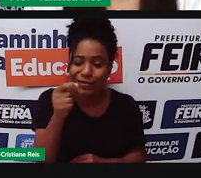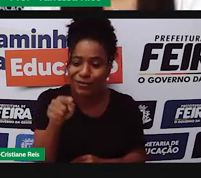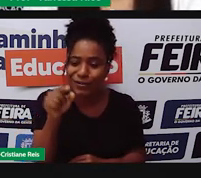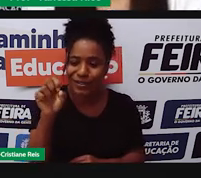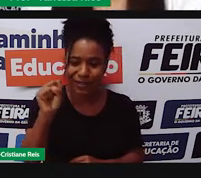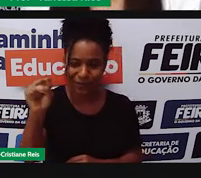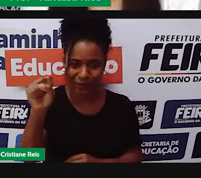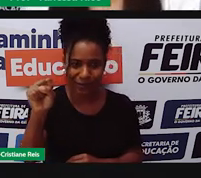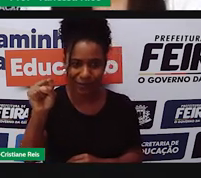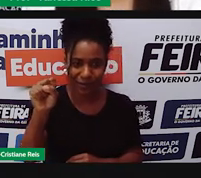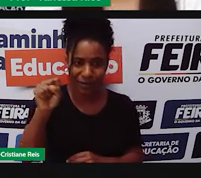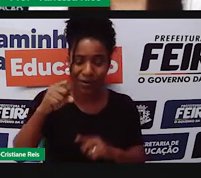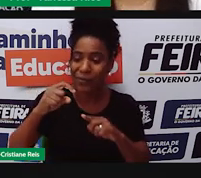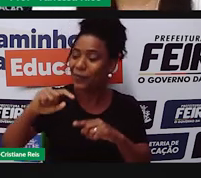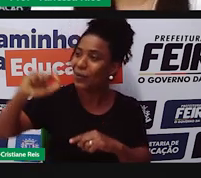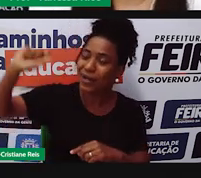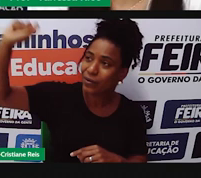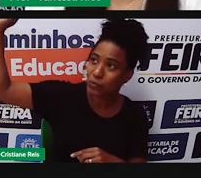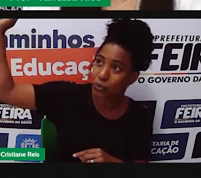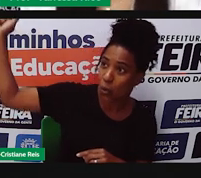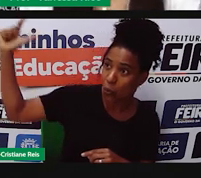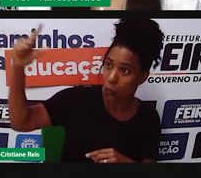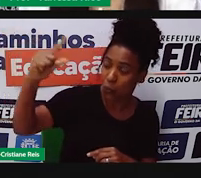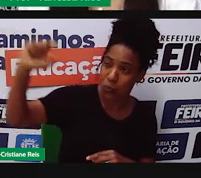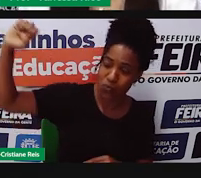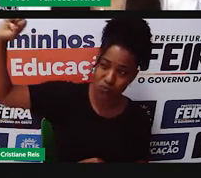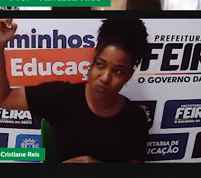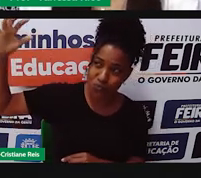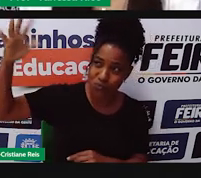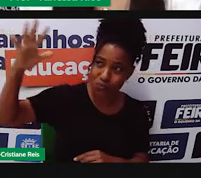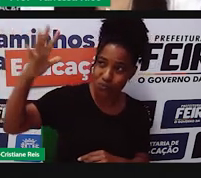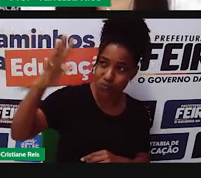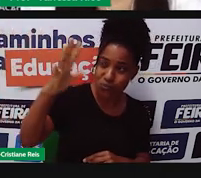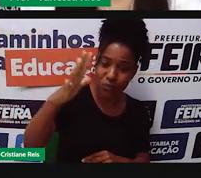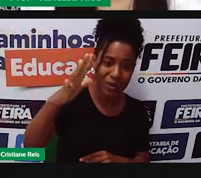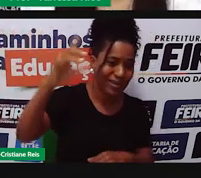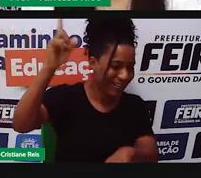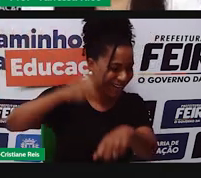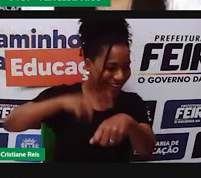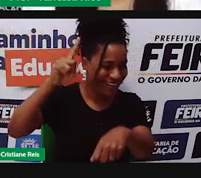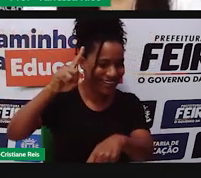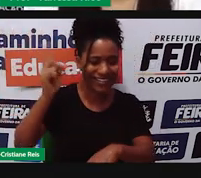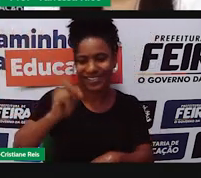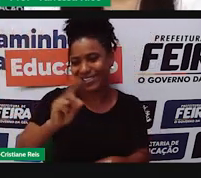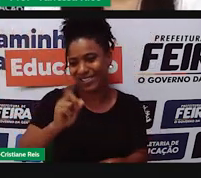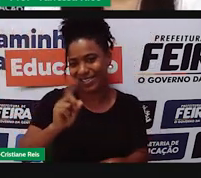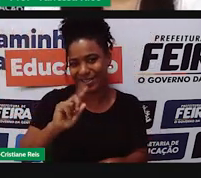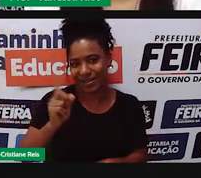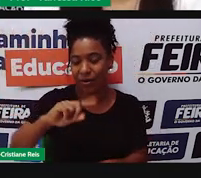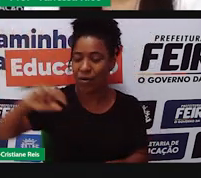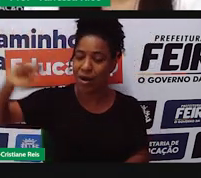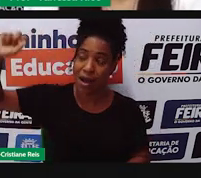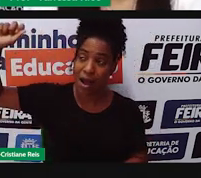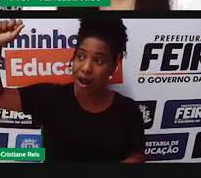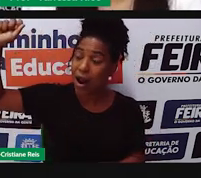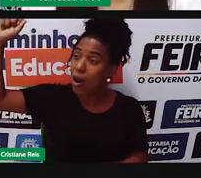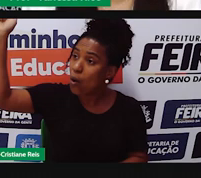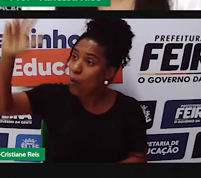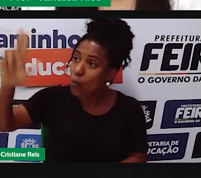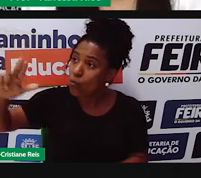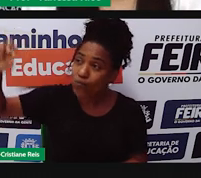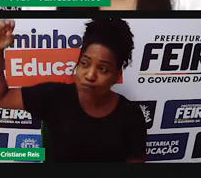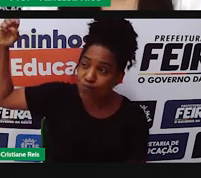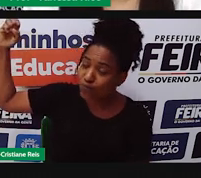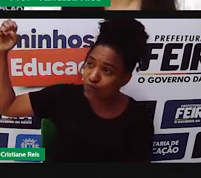chega assim, ó, ao mesmo tempo, né, diretamente para a gente. A luz, a luminosidade que o sol